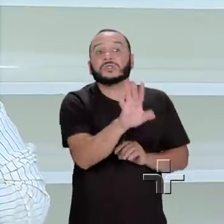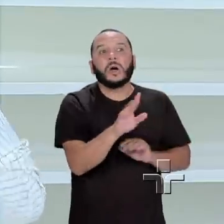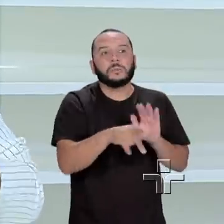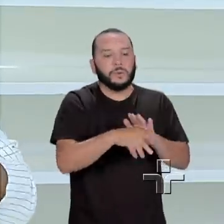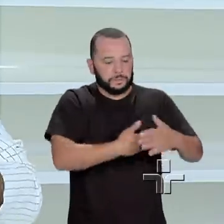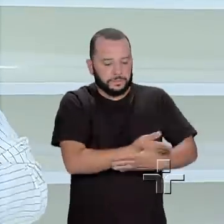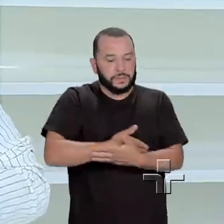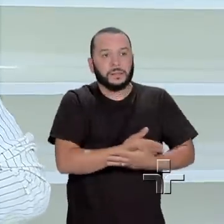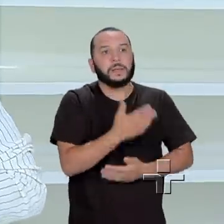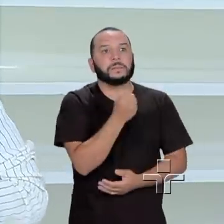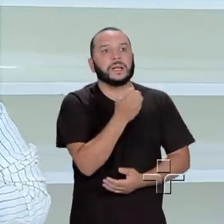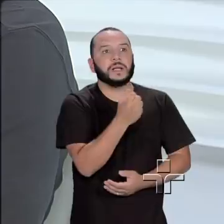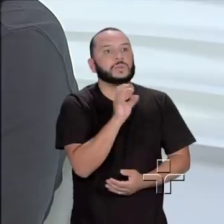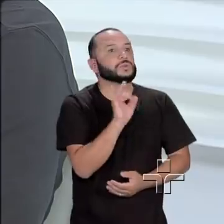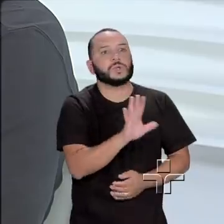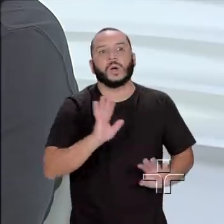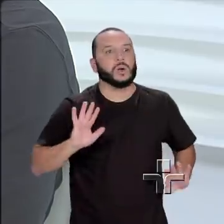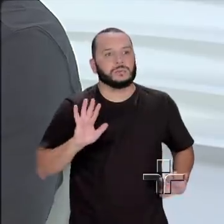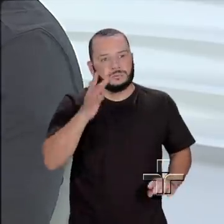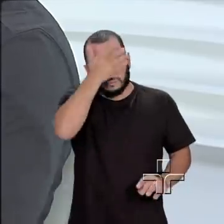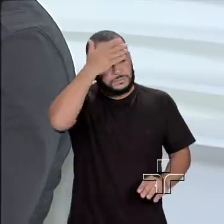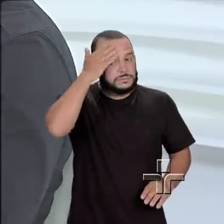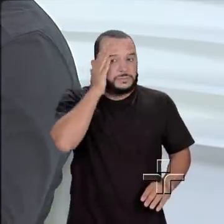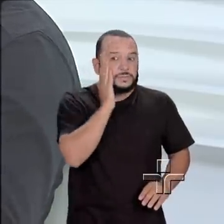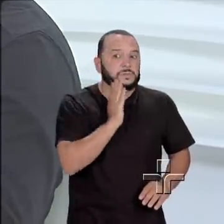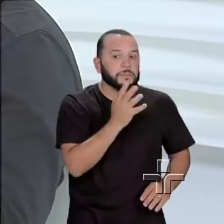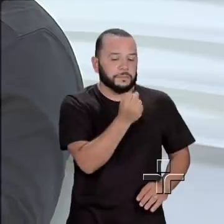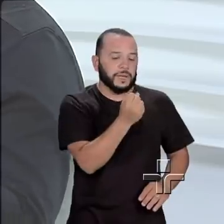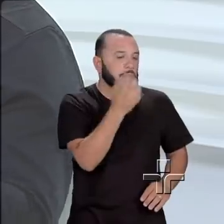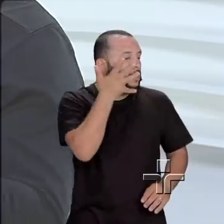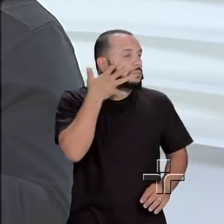assunto? Uma das formas,